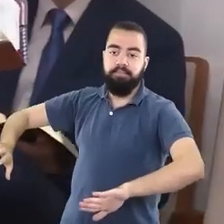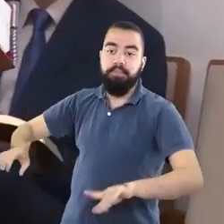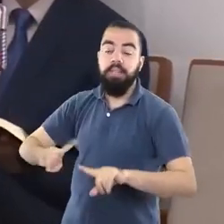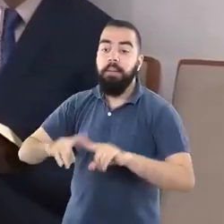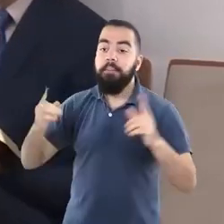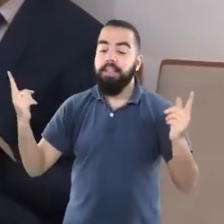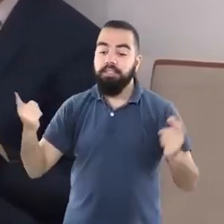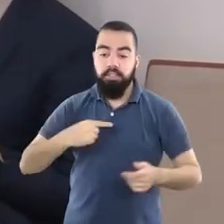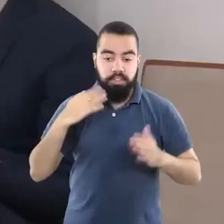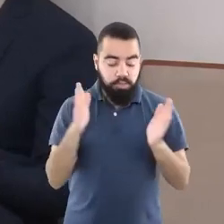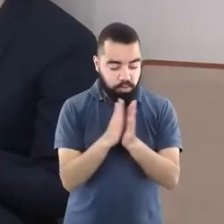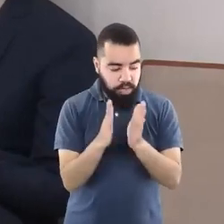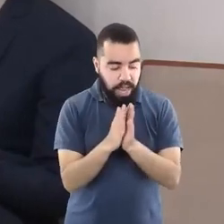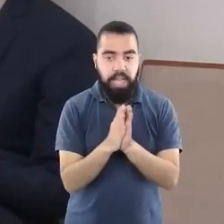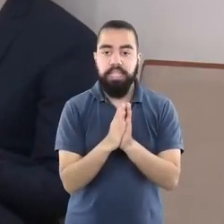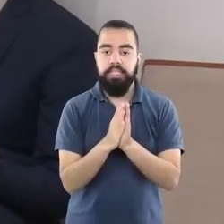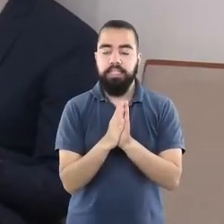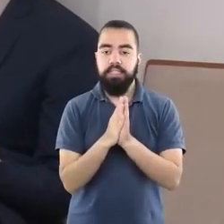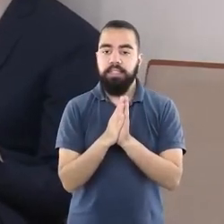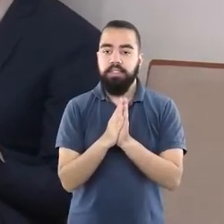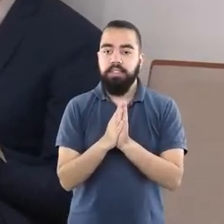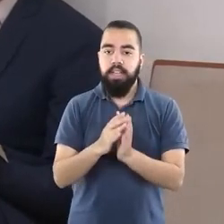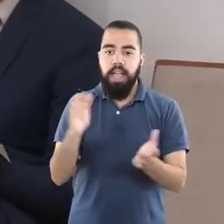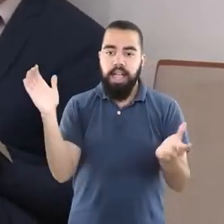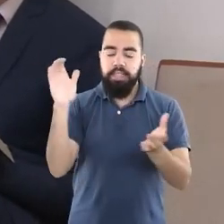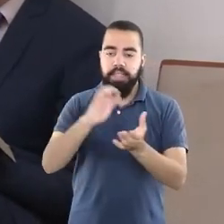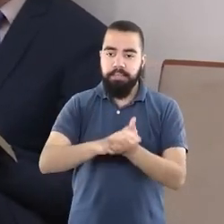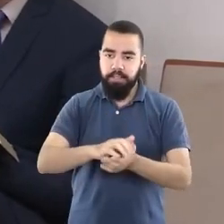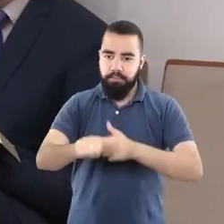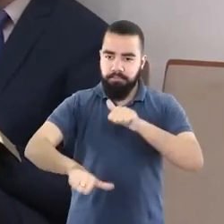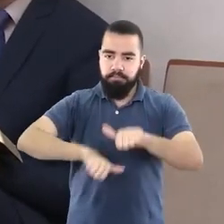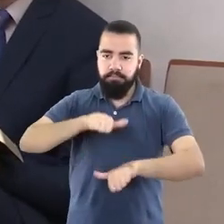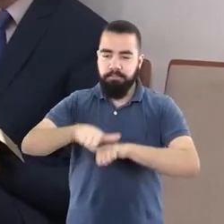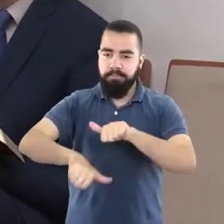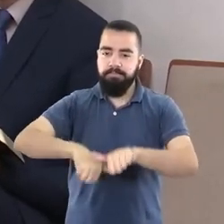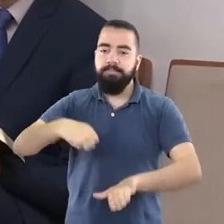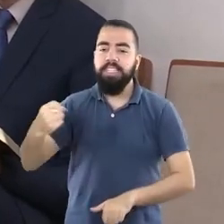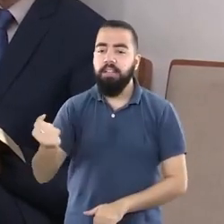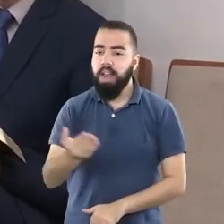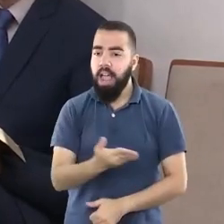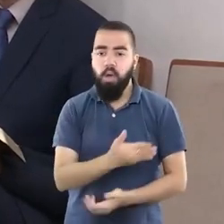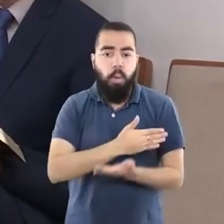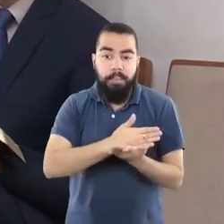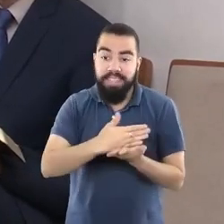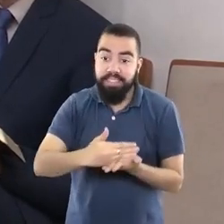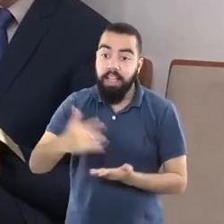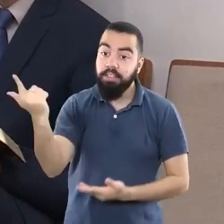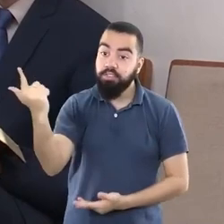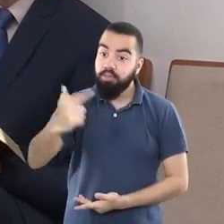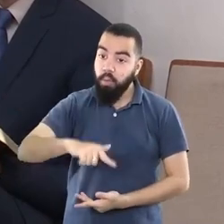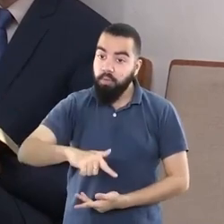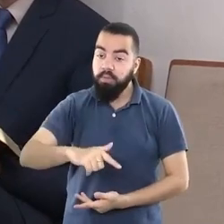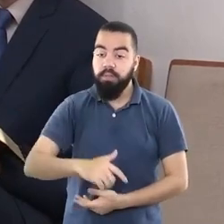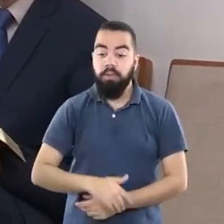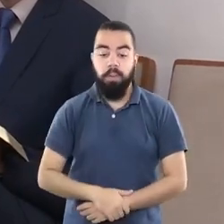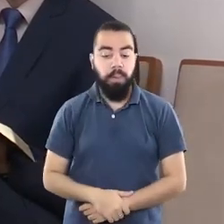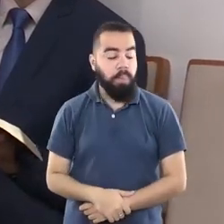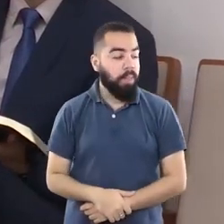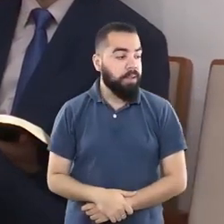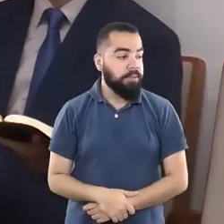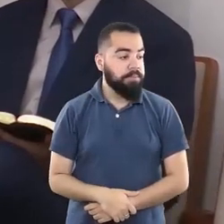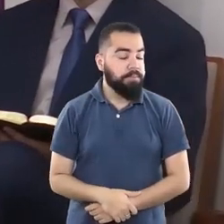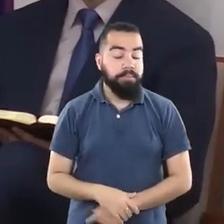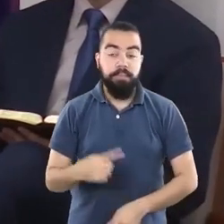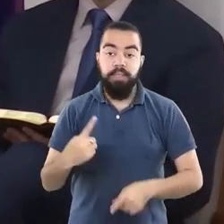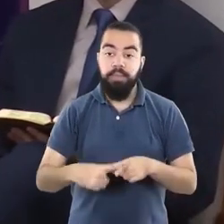casamento. A perdoar seu marido, a perdoar sua mulher. A recomeçar. Porque o melhor de Deus pode estar